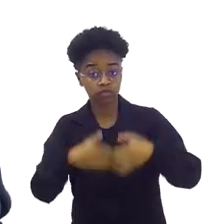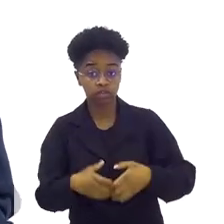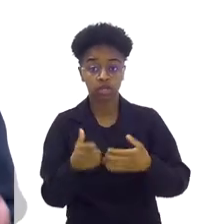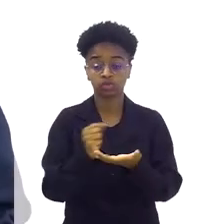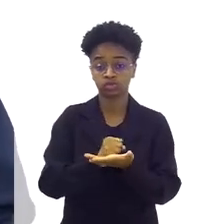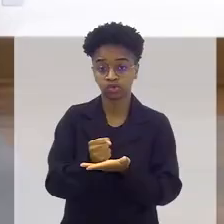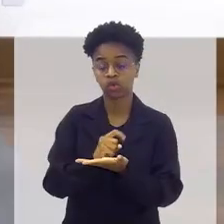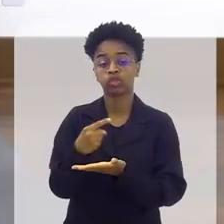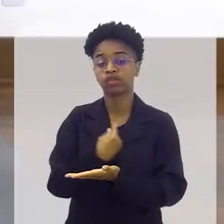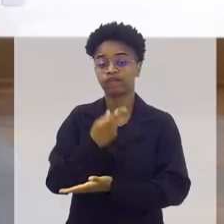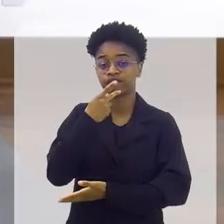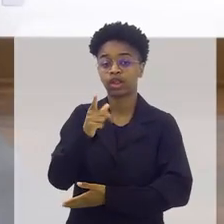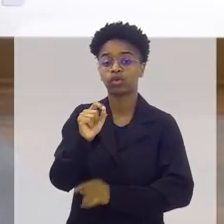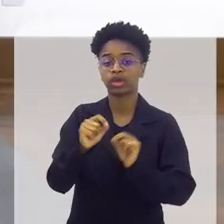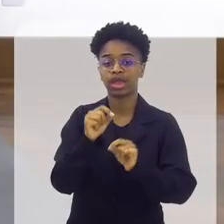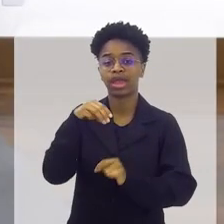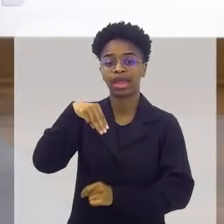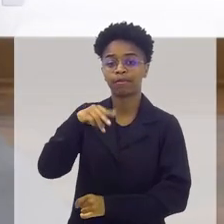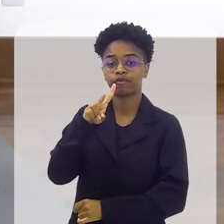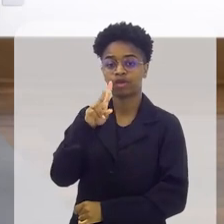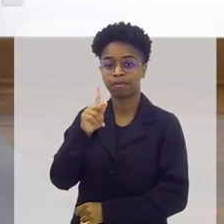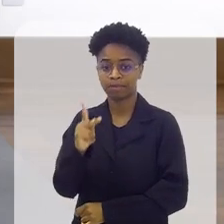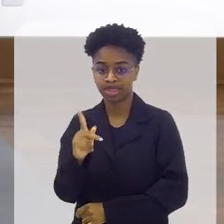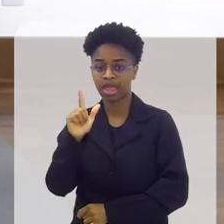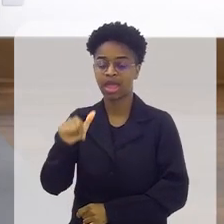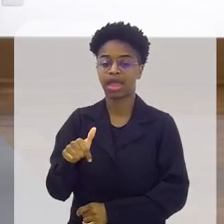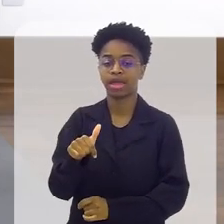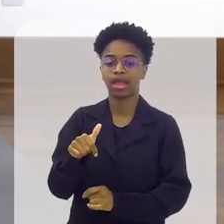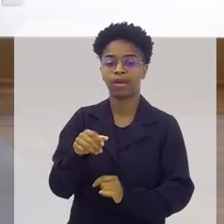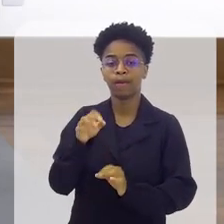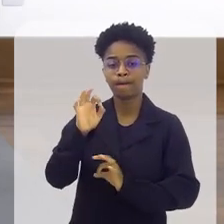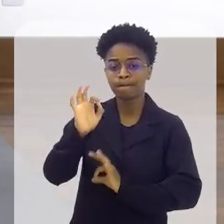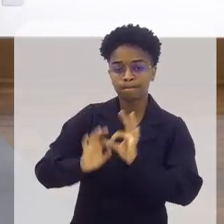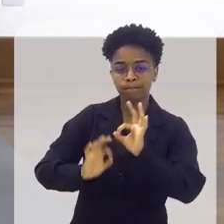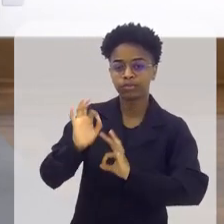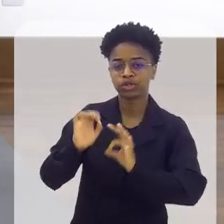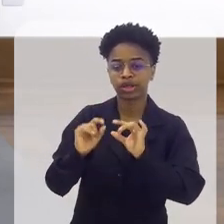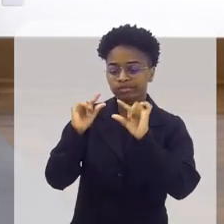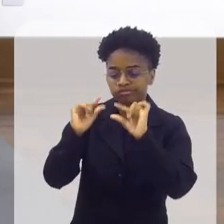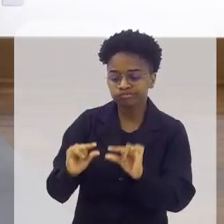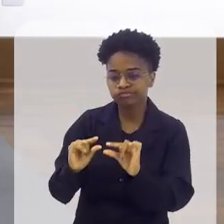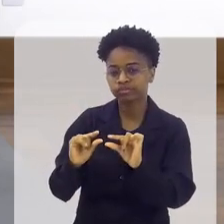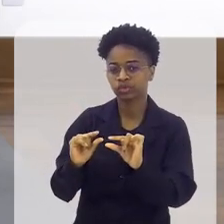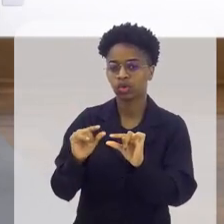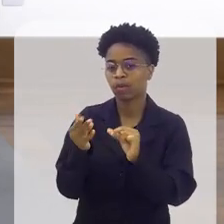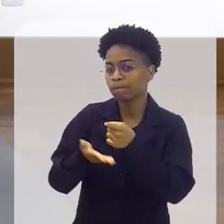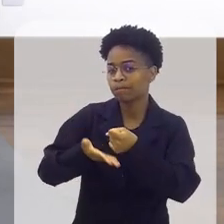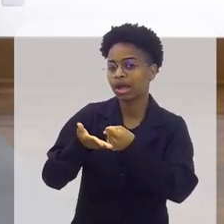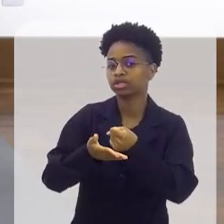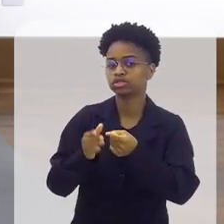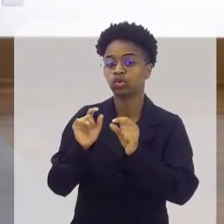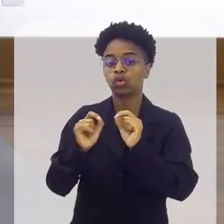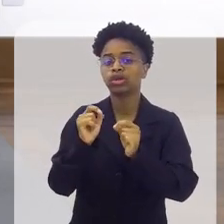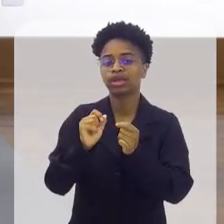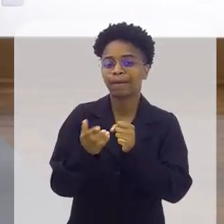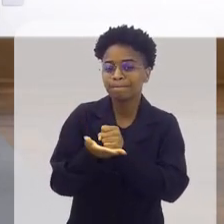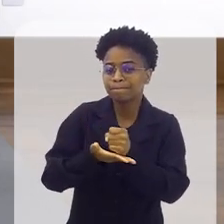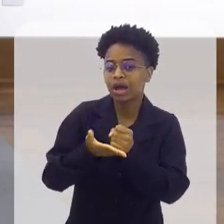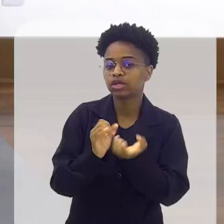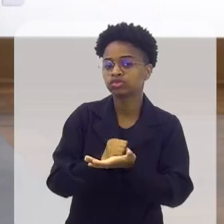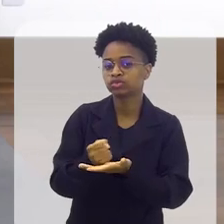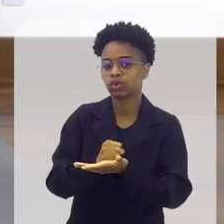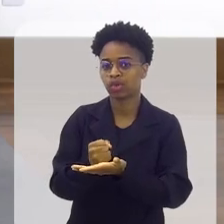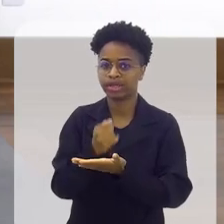O que funciona do jogo, e aí a gente vai chamar de MVP, que é o que acaba saindo, que é um produto mínimo. Assim, o que, que é o jogo